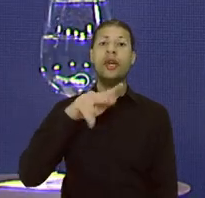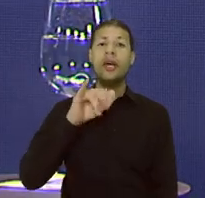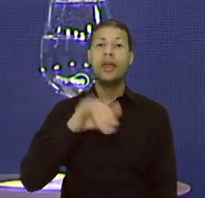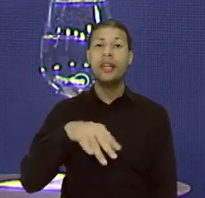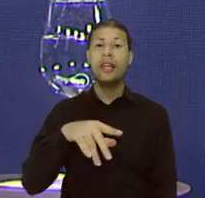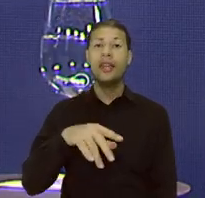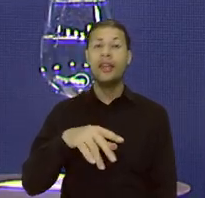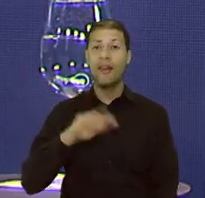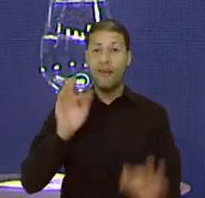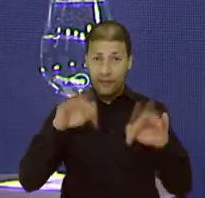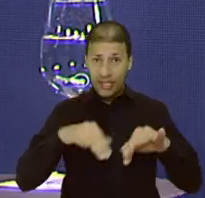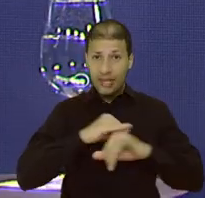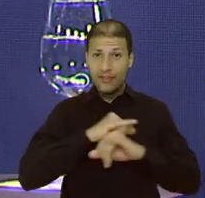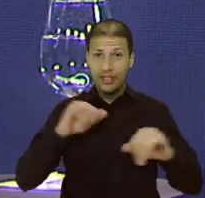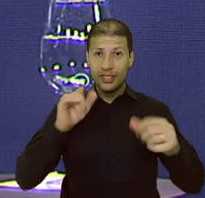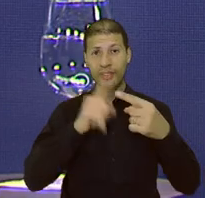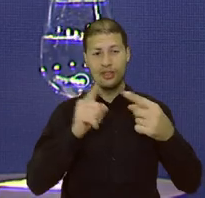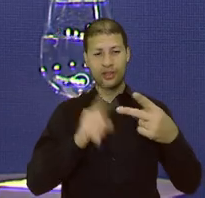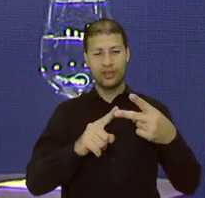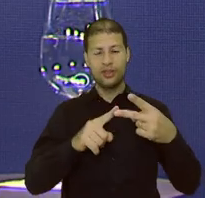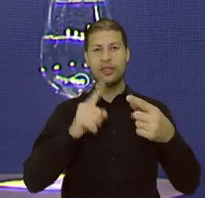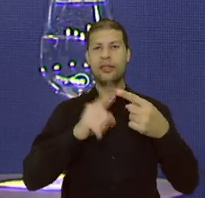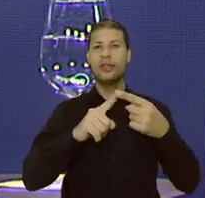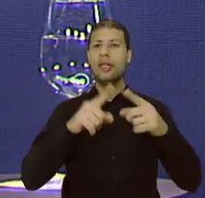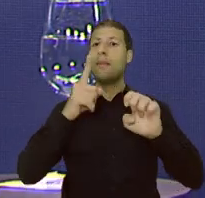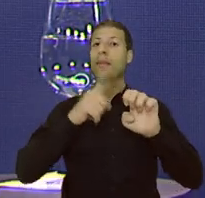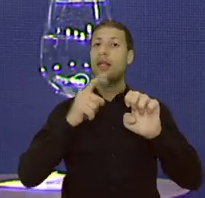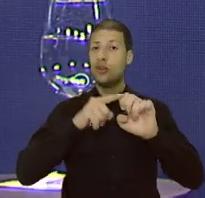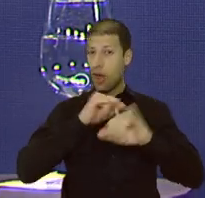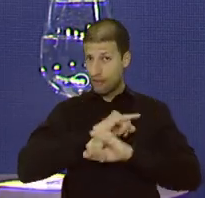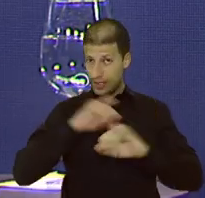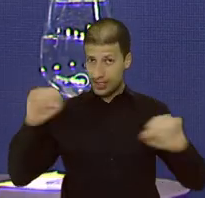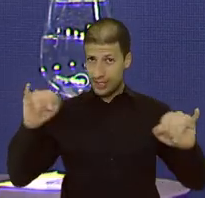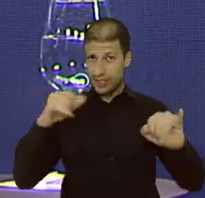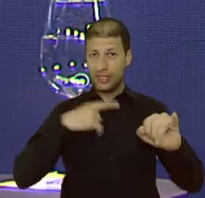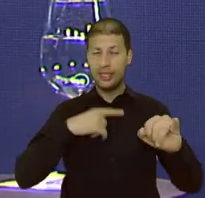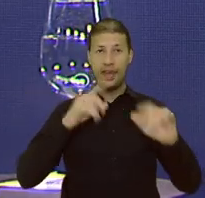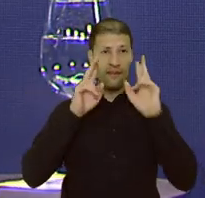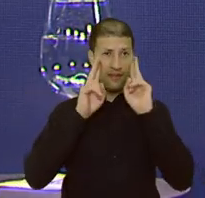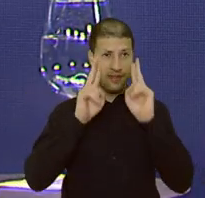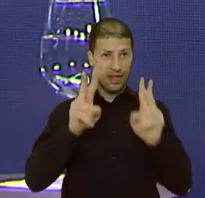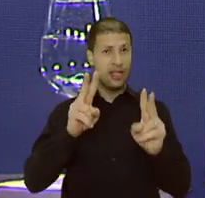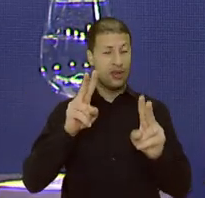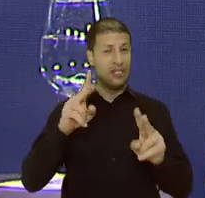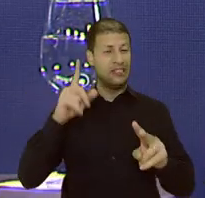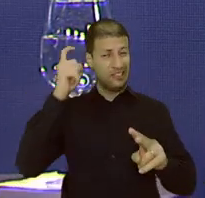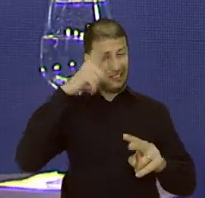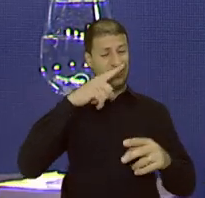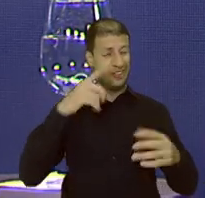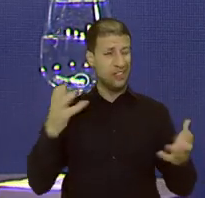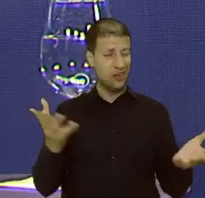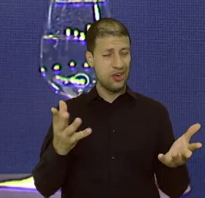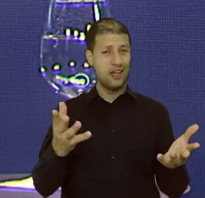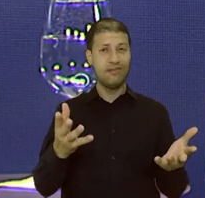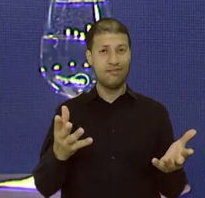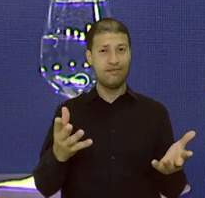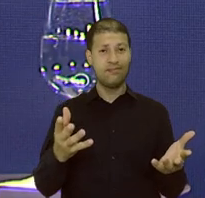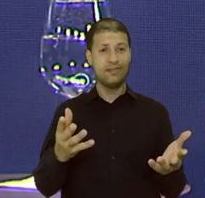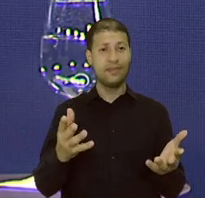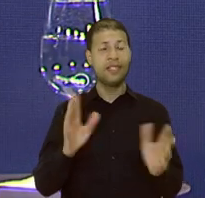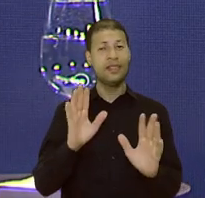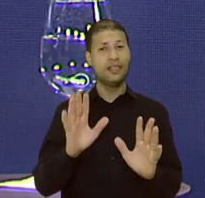mensagens uma para os empreendedores que estão passando nesse momento mais difícil mas apertado mas acho que a